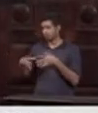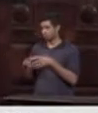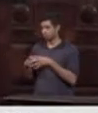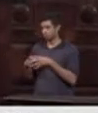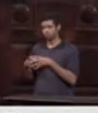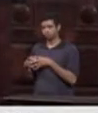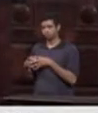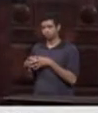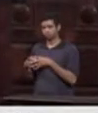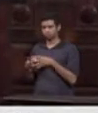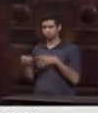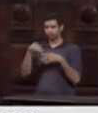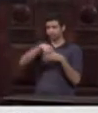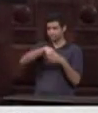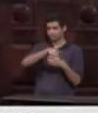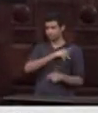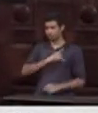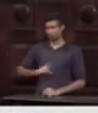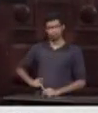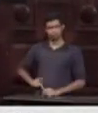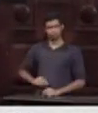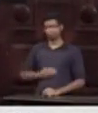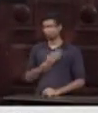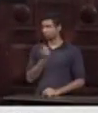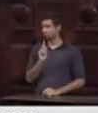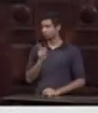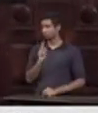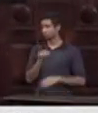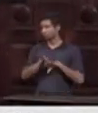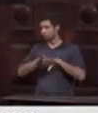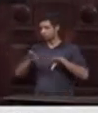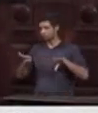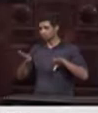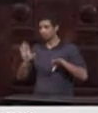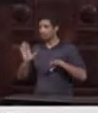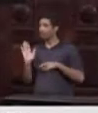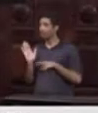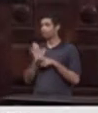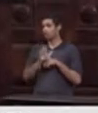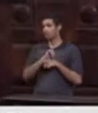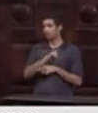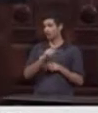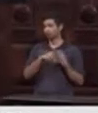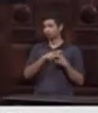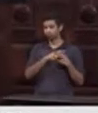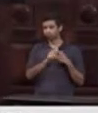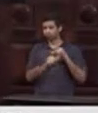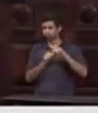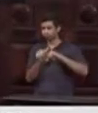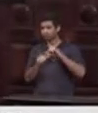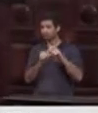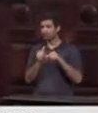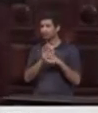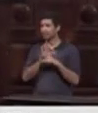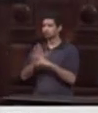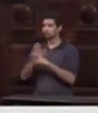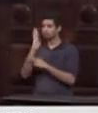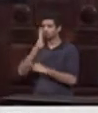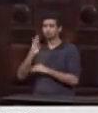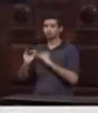permanecer dentro do governo e sim apoiando as reformas que são fundamentais para o avanço do Brasil.